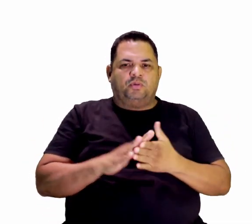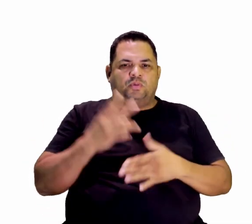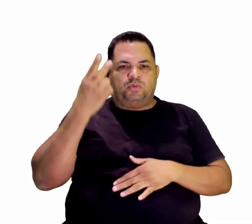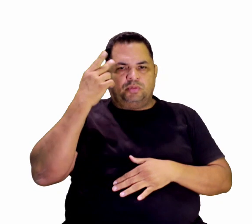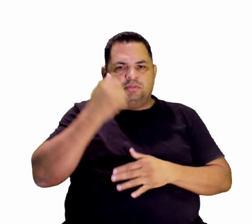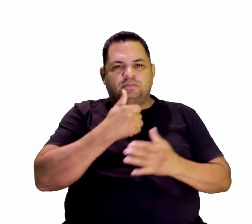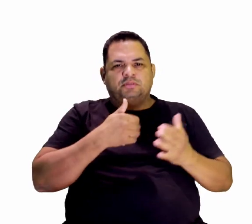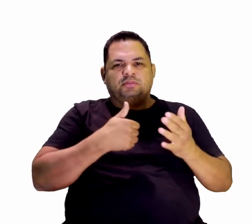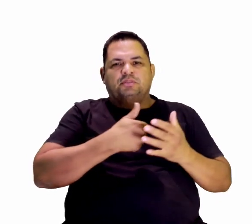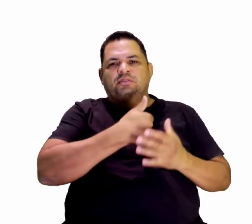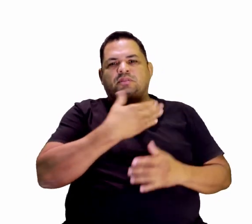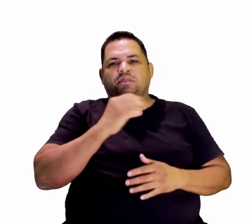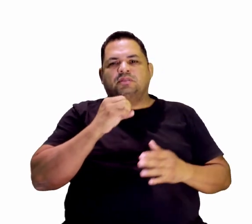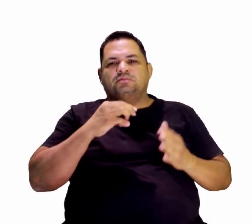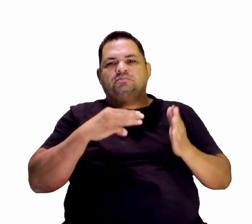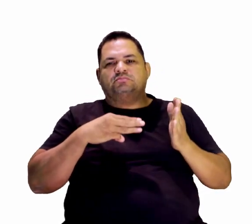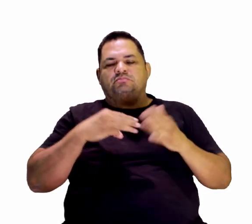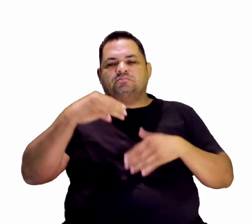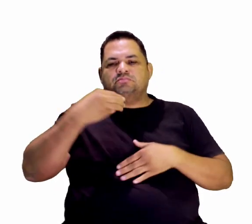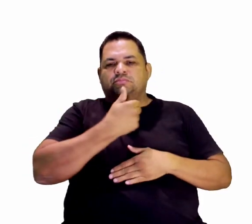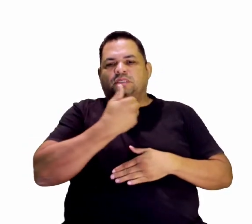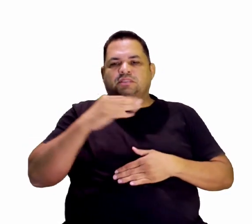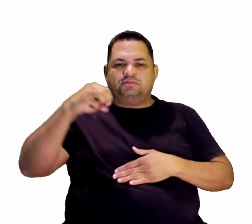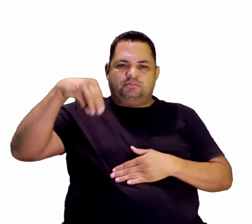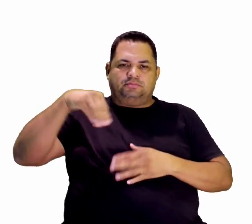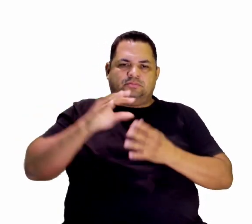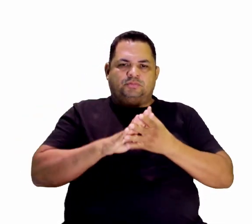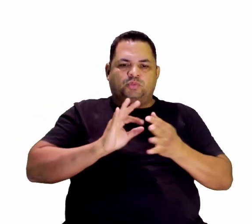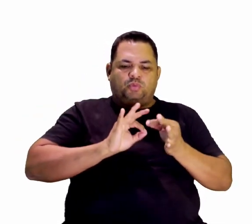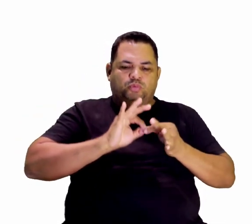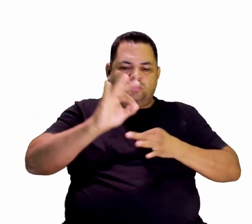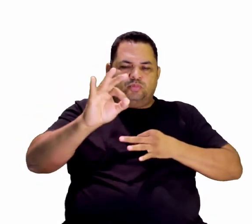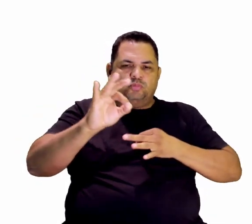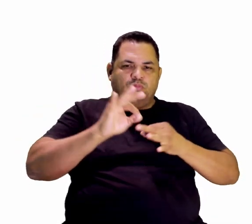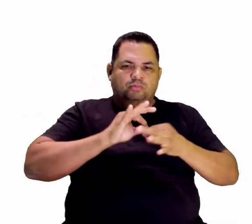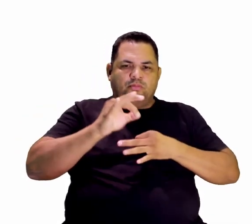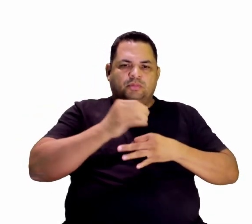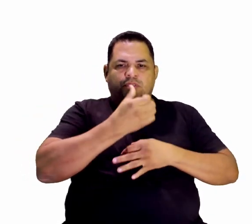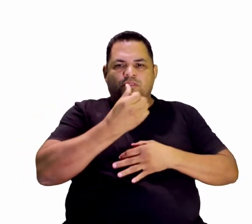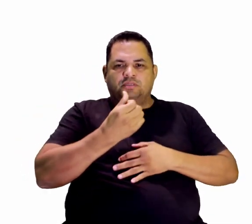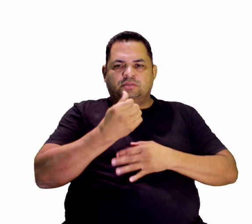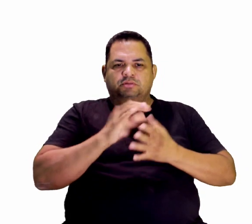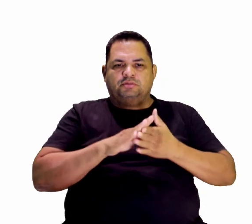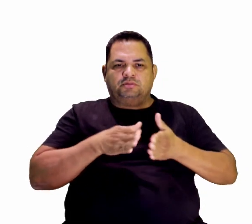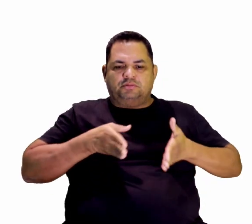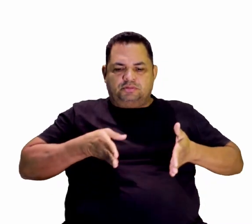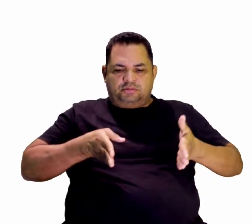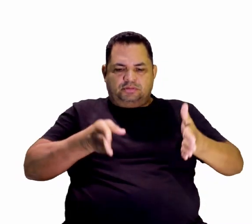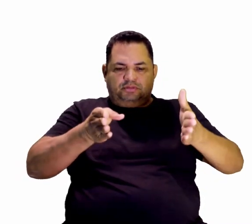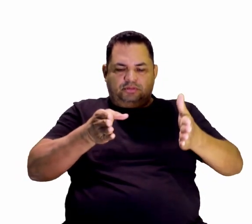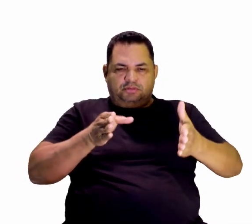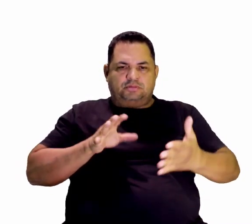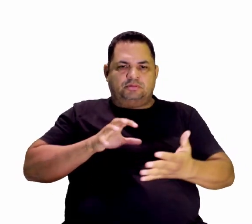vôlei. E dentro dessas modalidades já surgiram aí adaptações, né? Adaptações para quem,